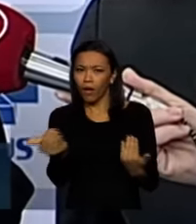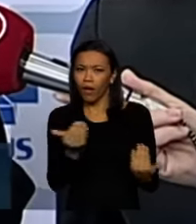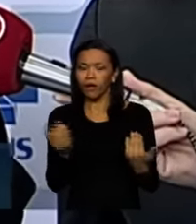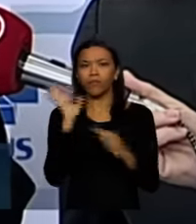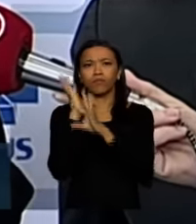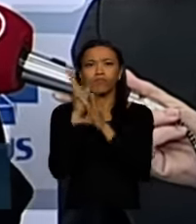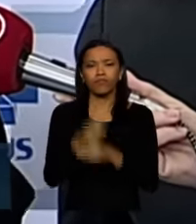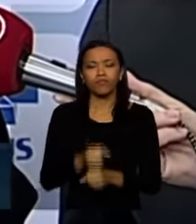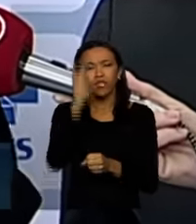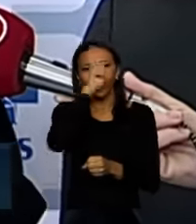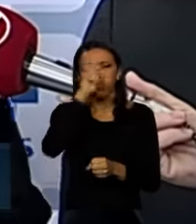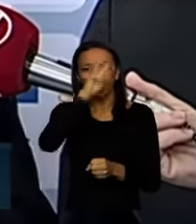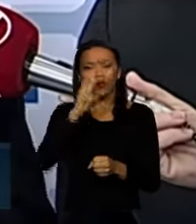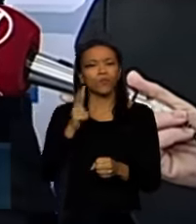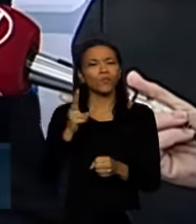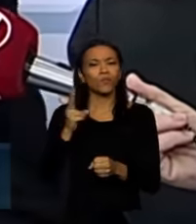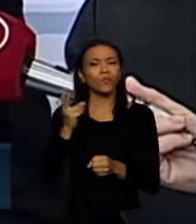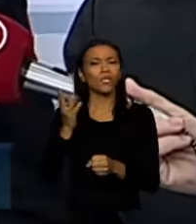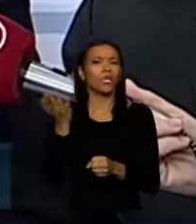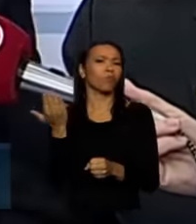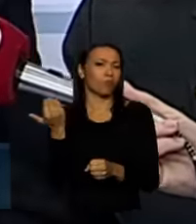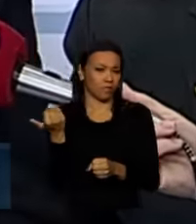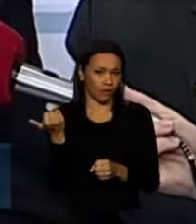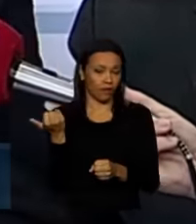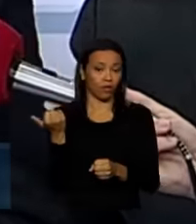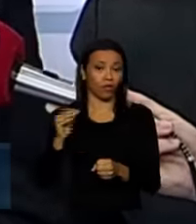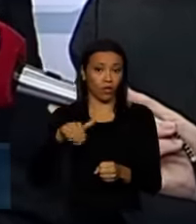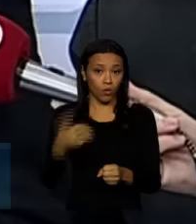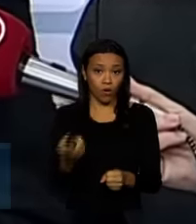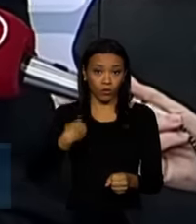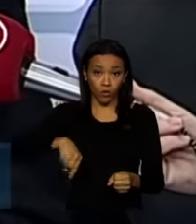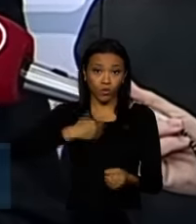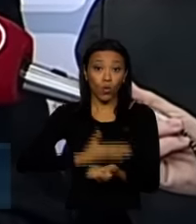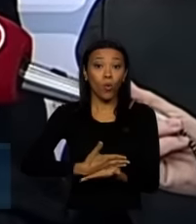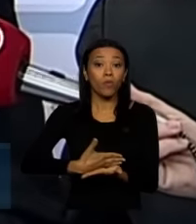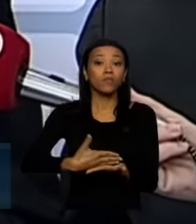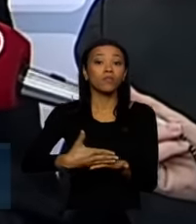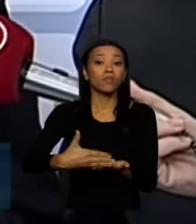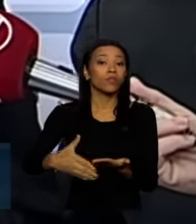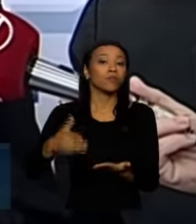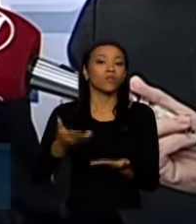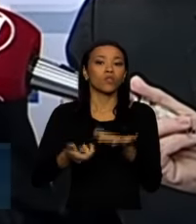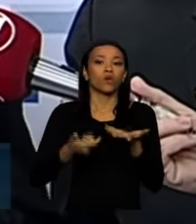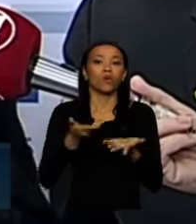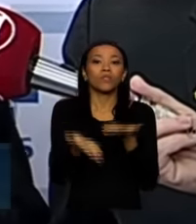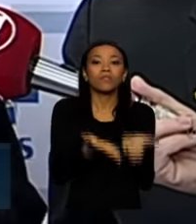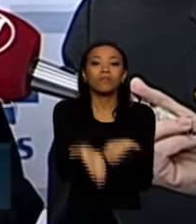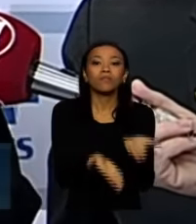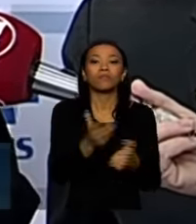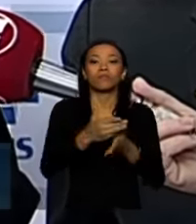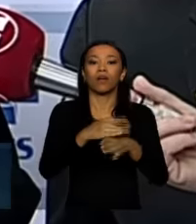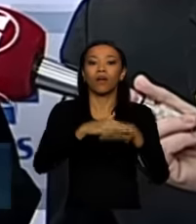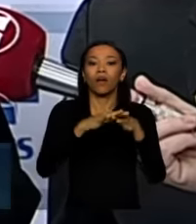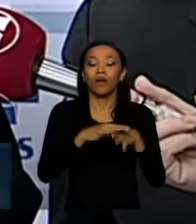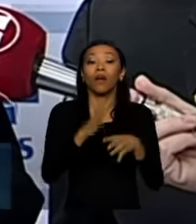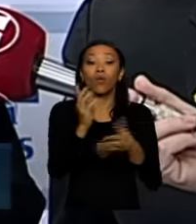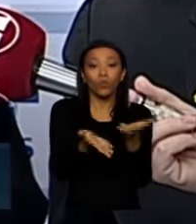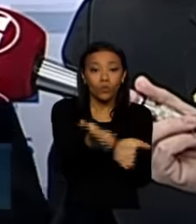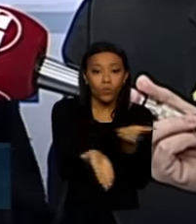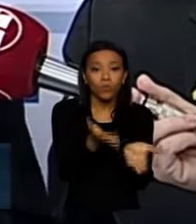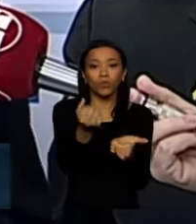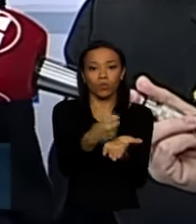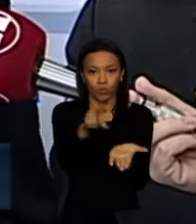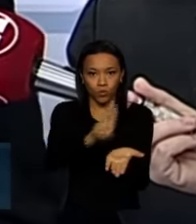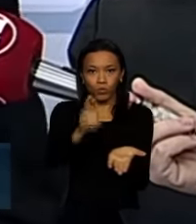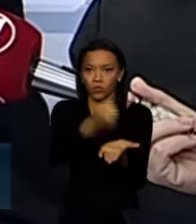vivendo aquele lá atrás quando nós iniciamos o tratamento da aides com os